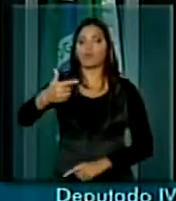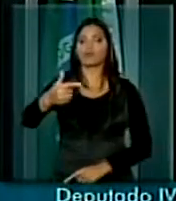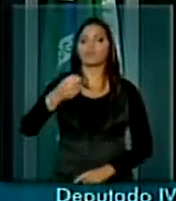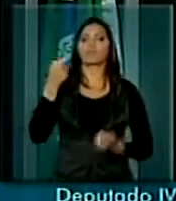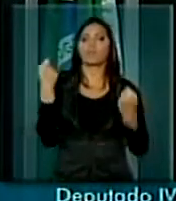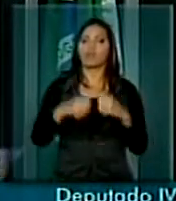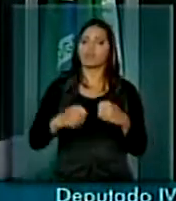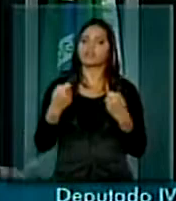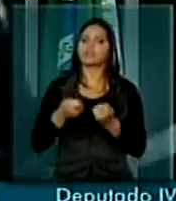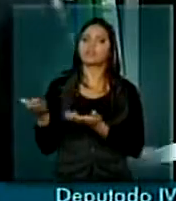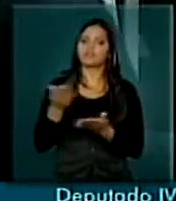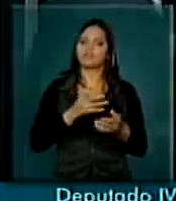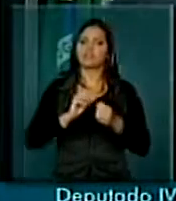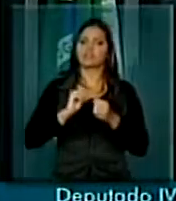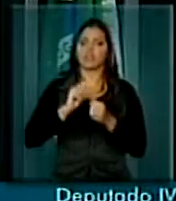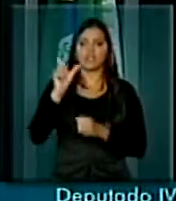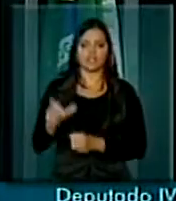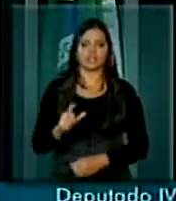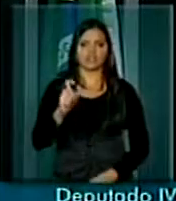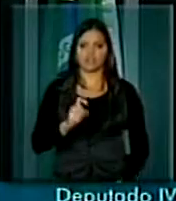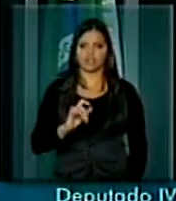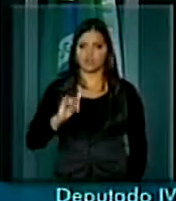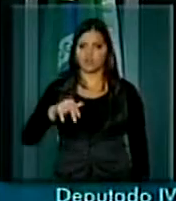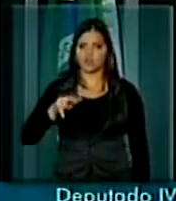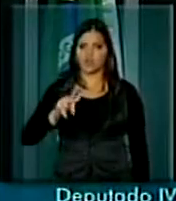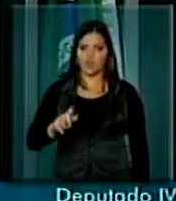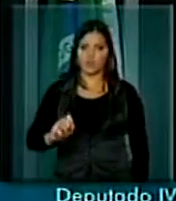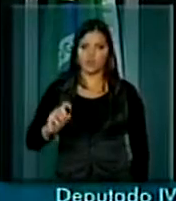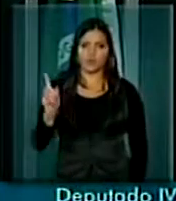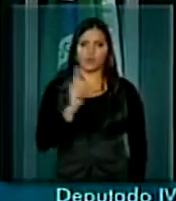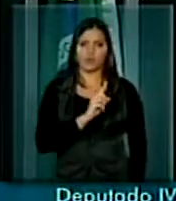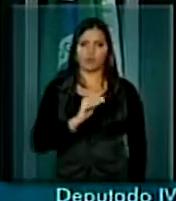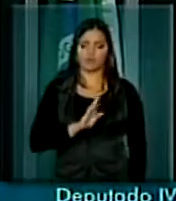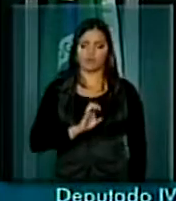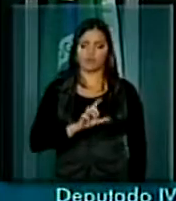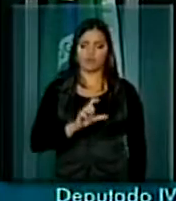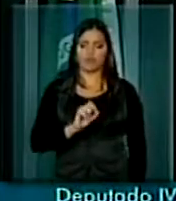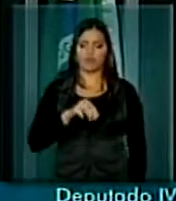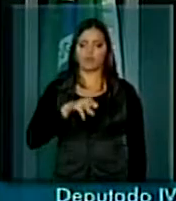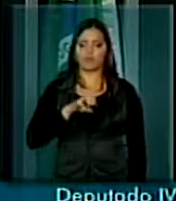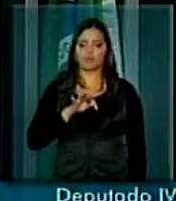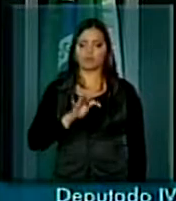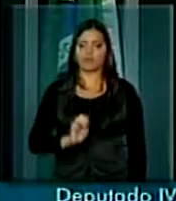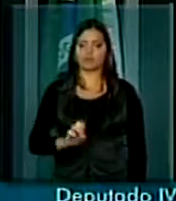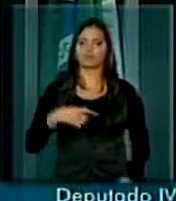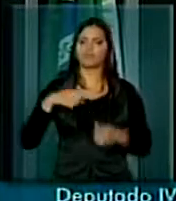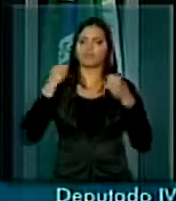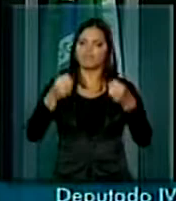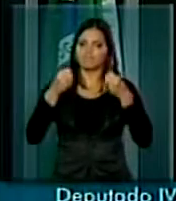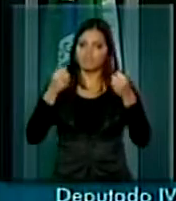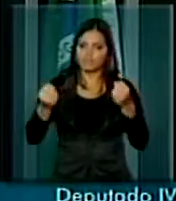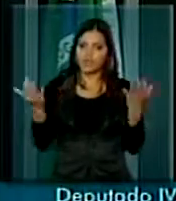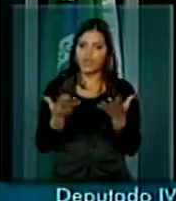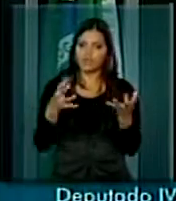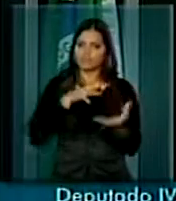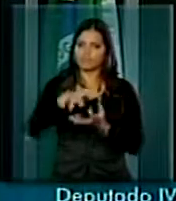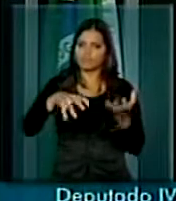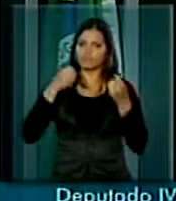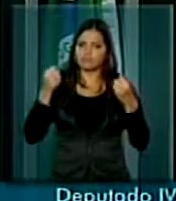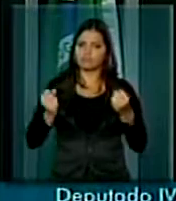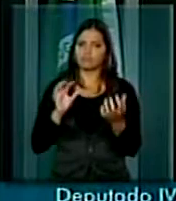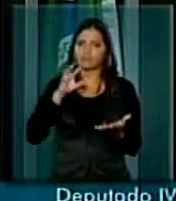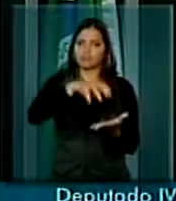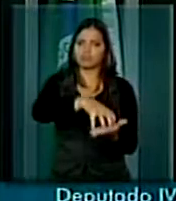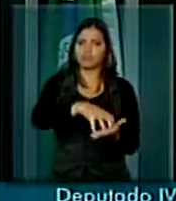ser viabilizado, e não esse que passa pela de Belo Monte, onde está sendo contestado, inclusive hoje está ocupada a sede